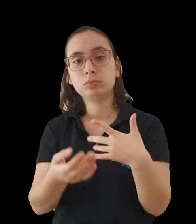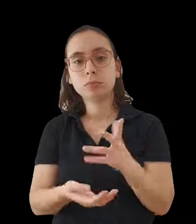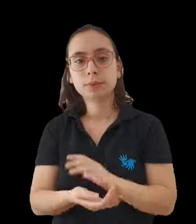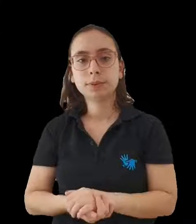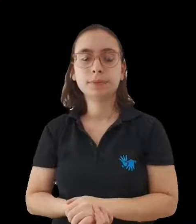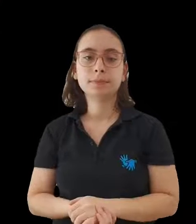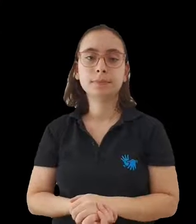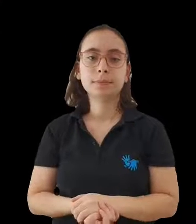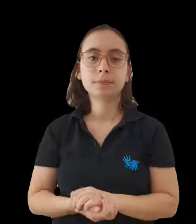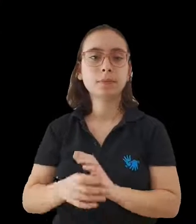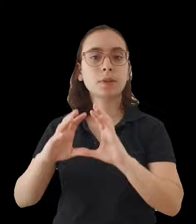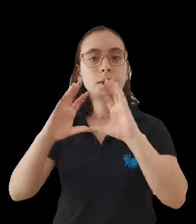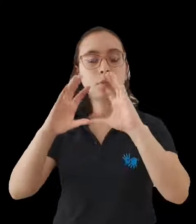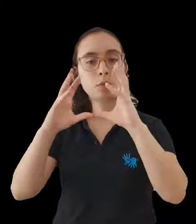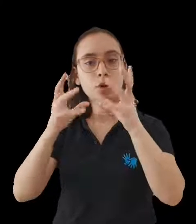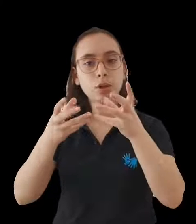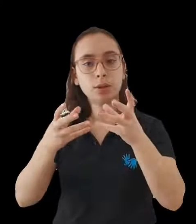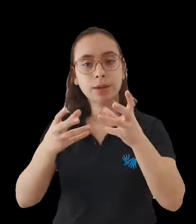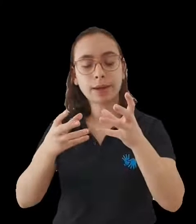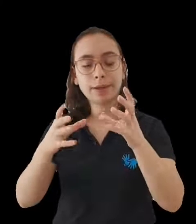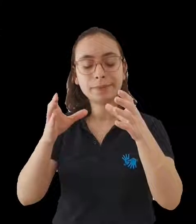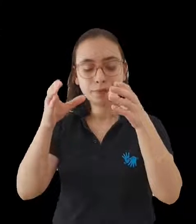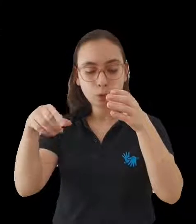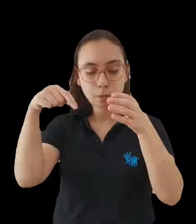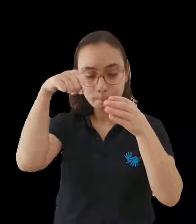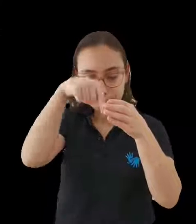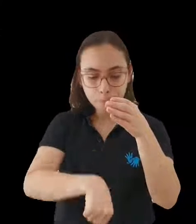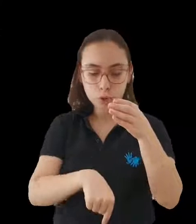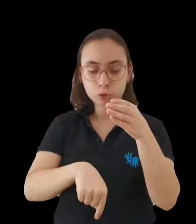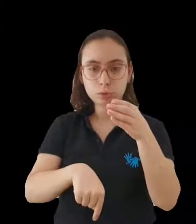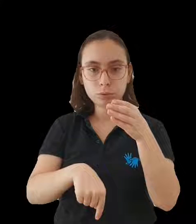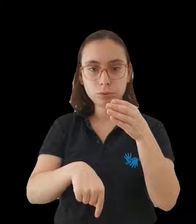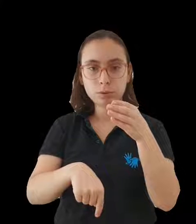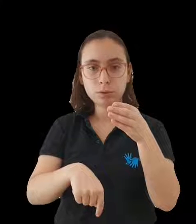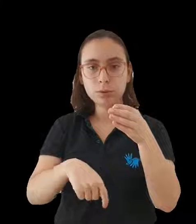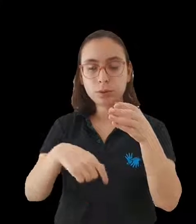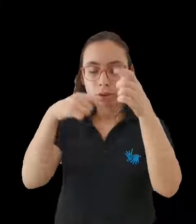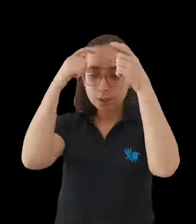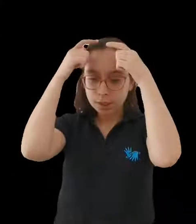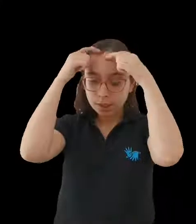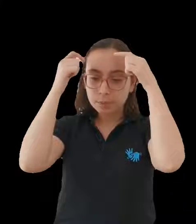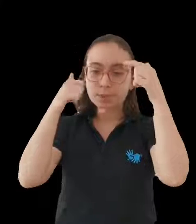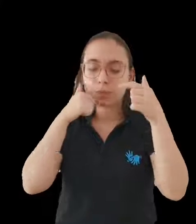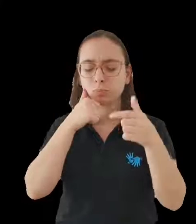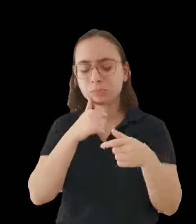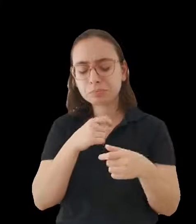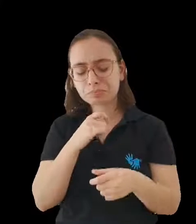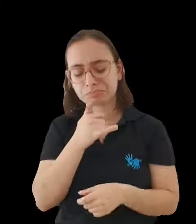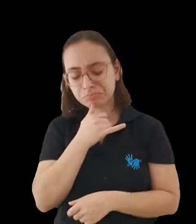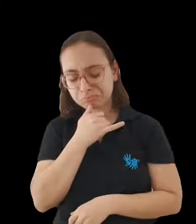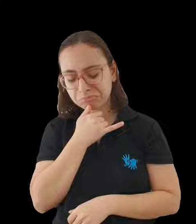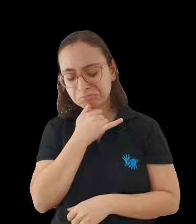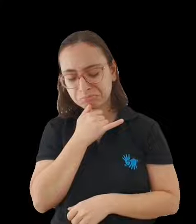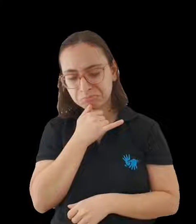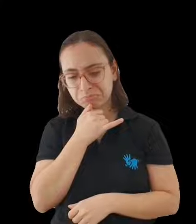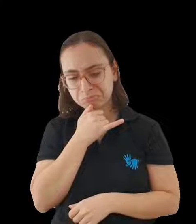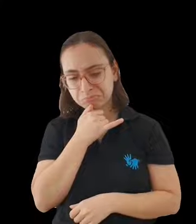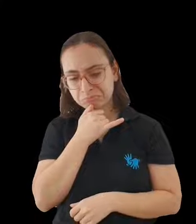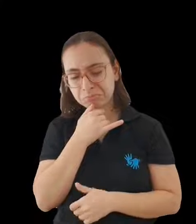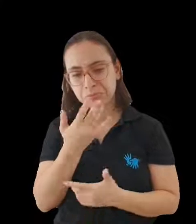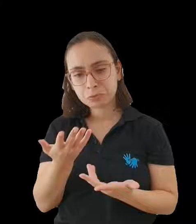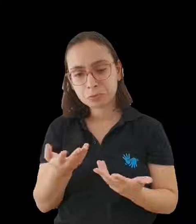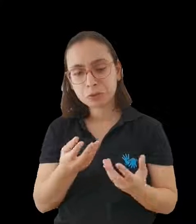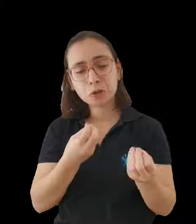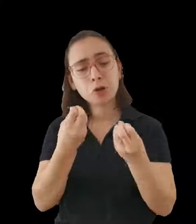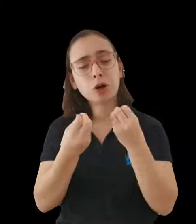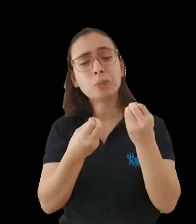A bola rola e cai no poço. E a princesa, então, fica muito triste e chateada, pensando como é que ela vai